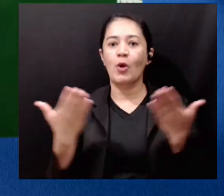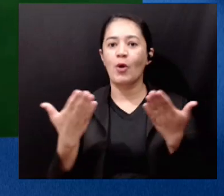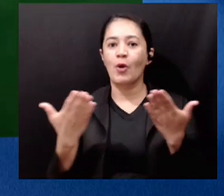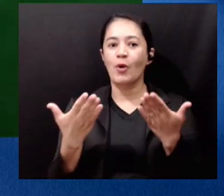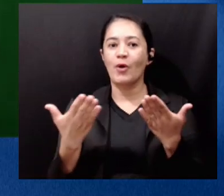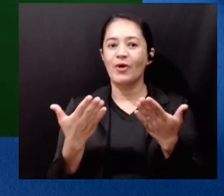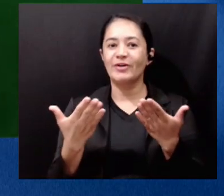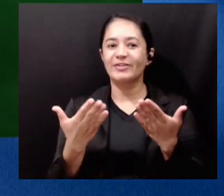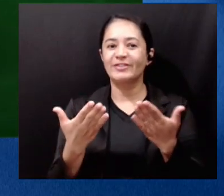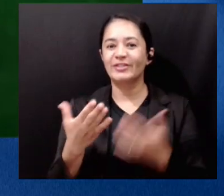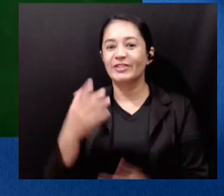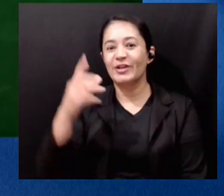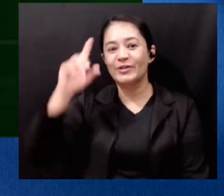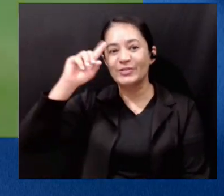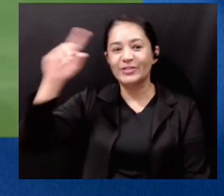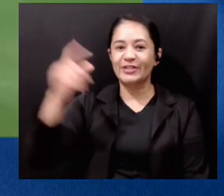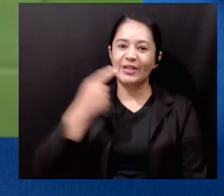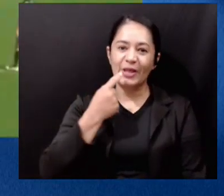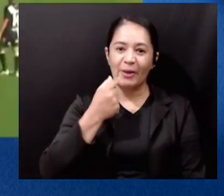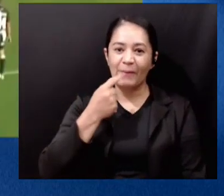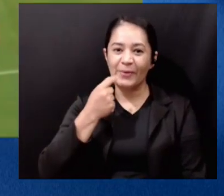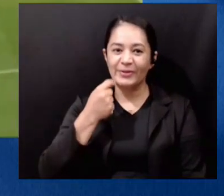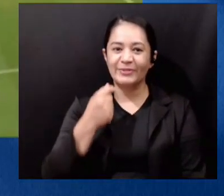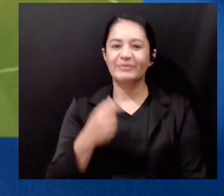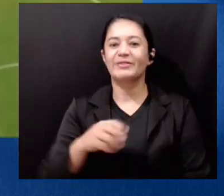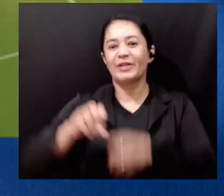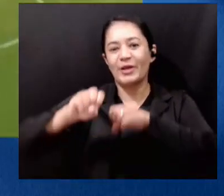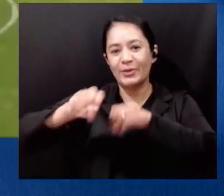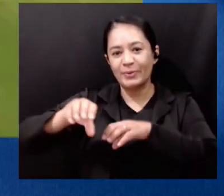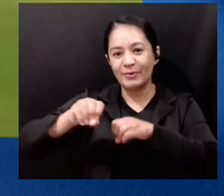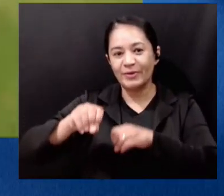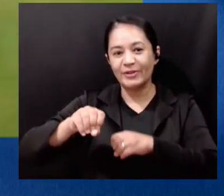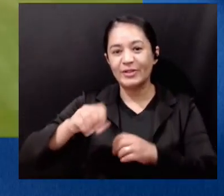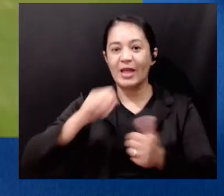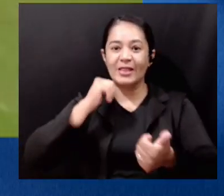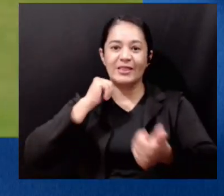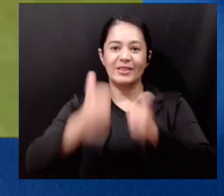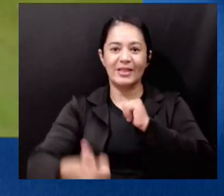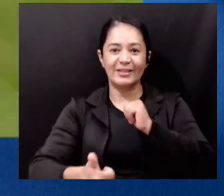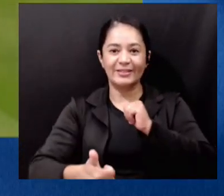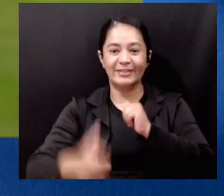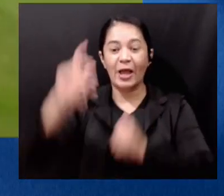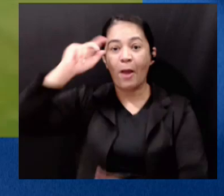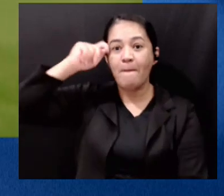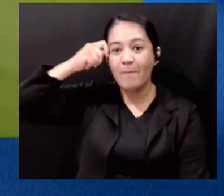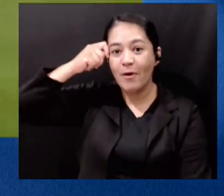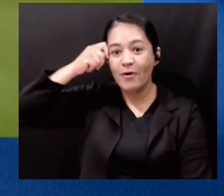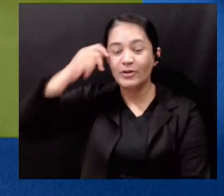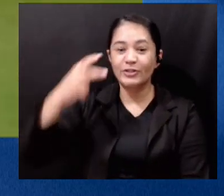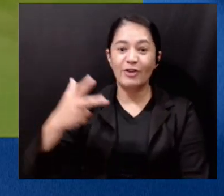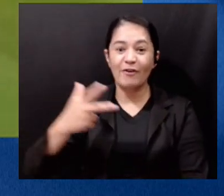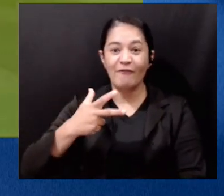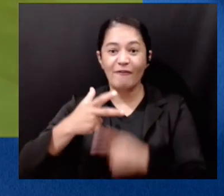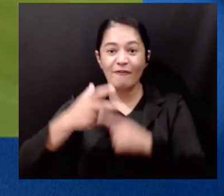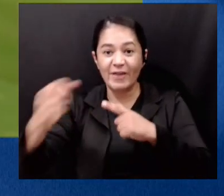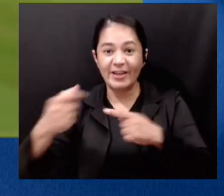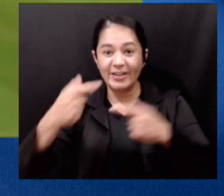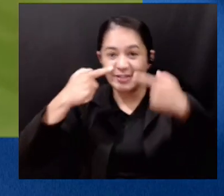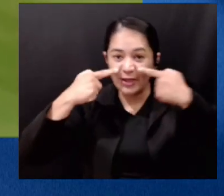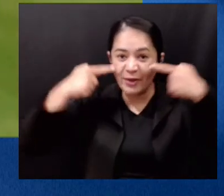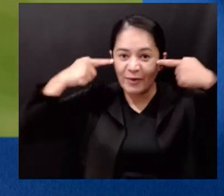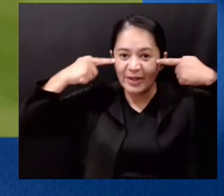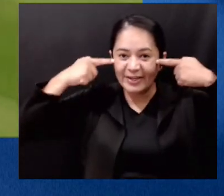Lápis e de olho na educação. No esporte, a Ponte vence o Guarani no Derby 209 do Paulistão